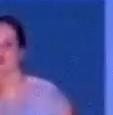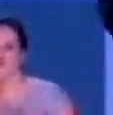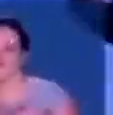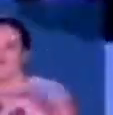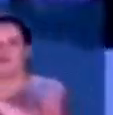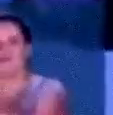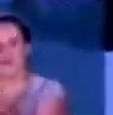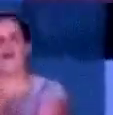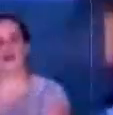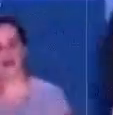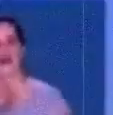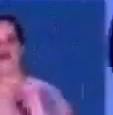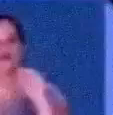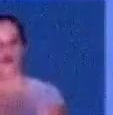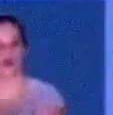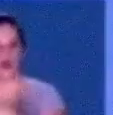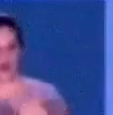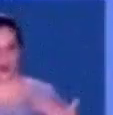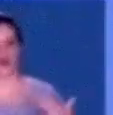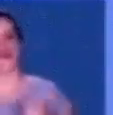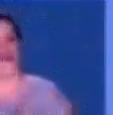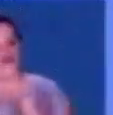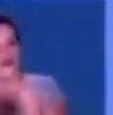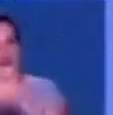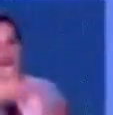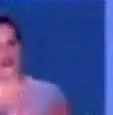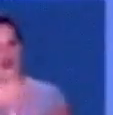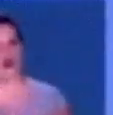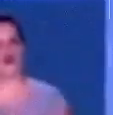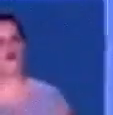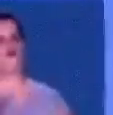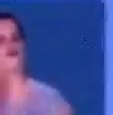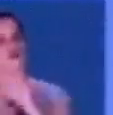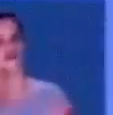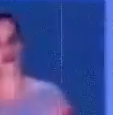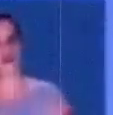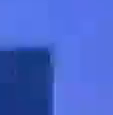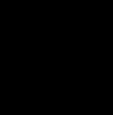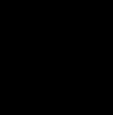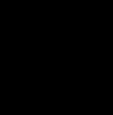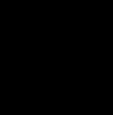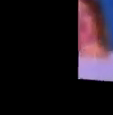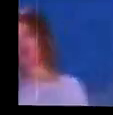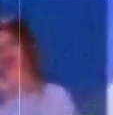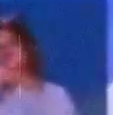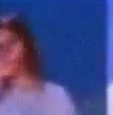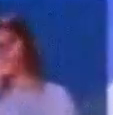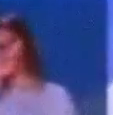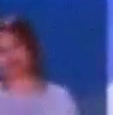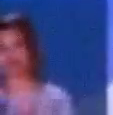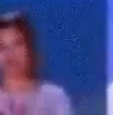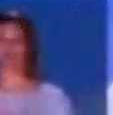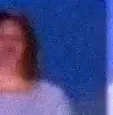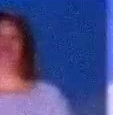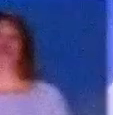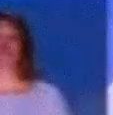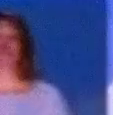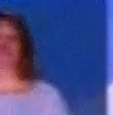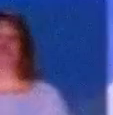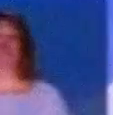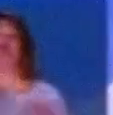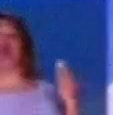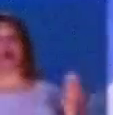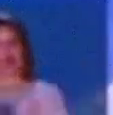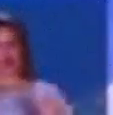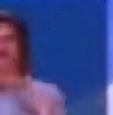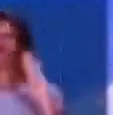tratado. E vai mudar todas as coisas. Vou dar educação para esse povo e vamos transformar a nossa nação. Muito obrigado. Vamos agora para a pergunta do